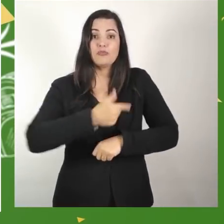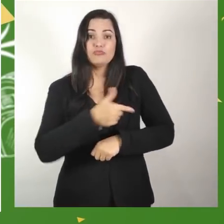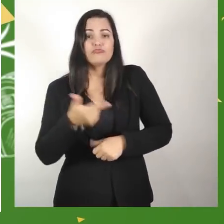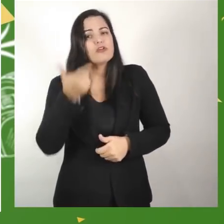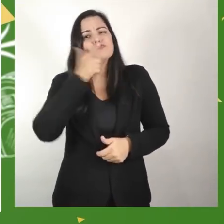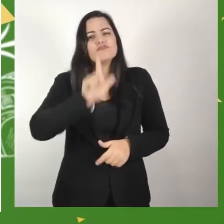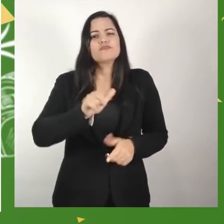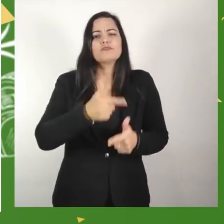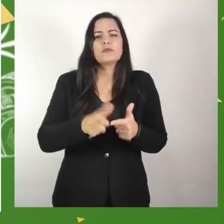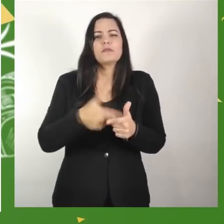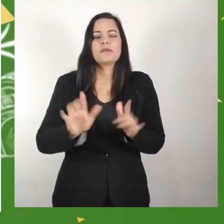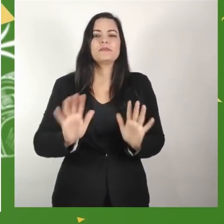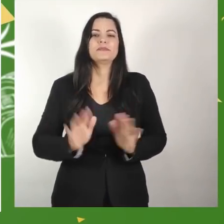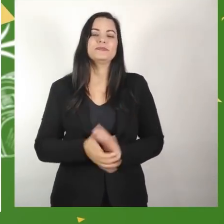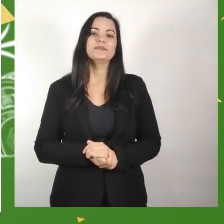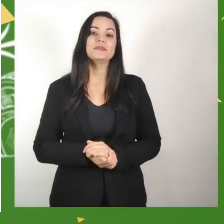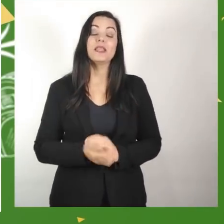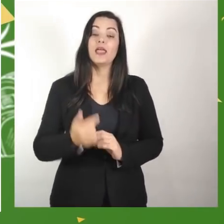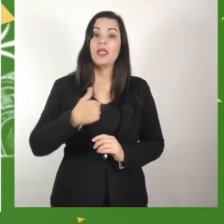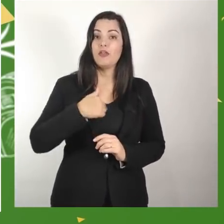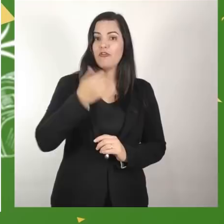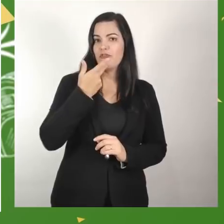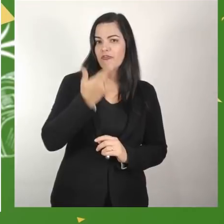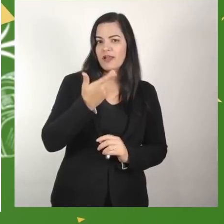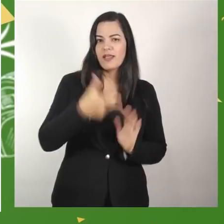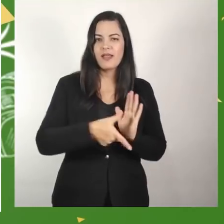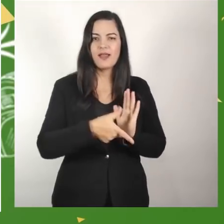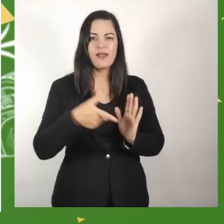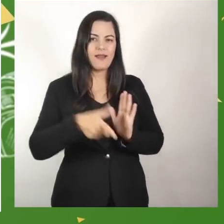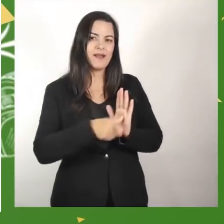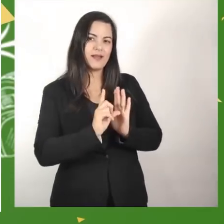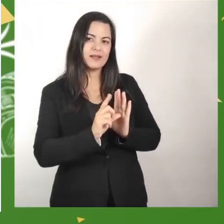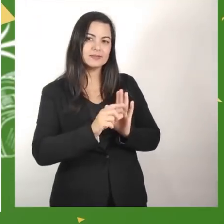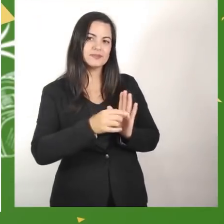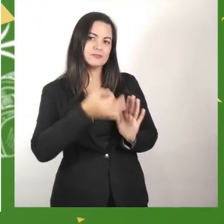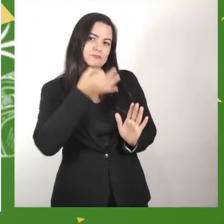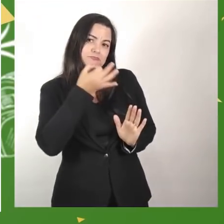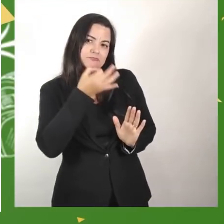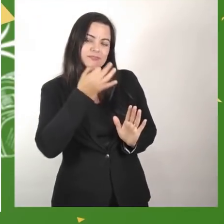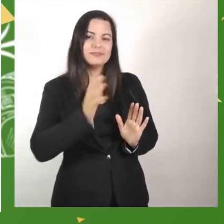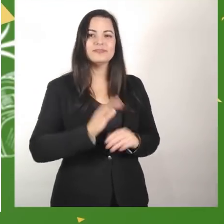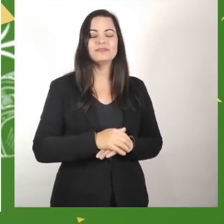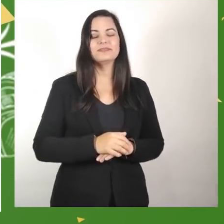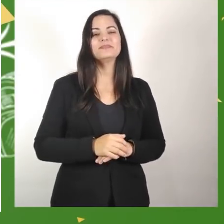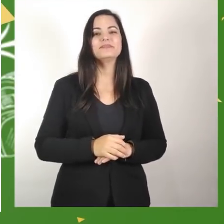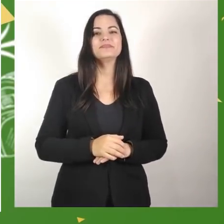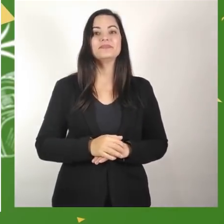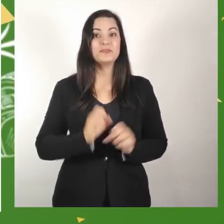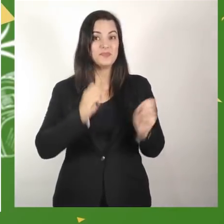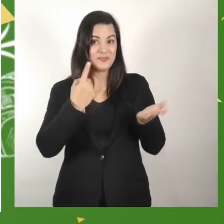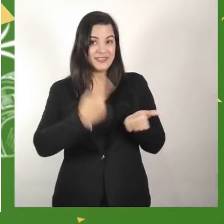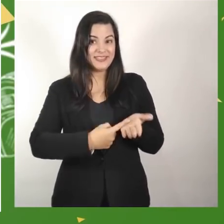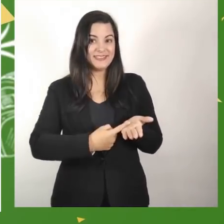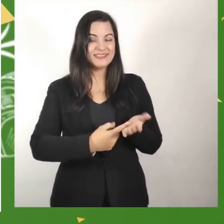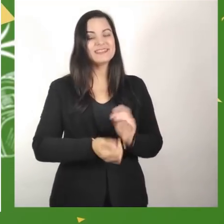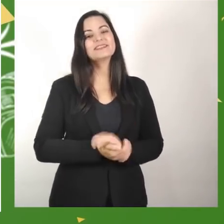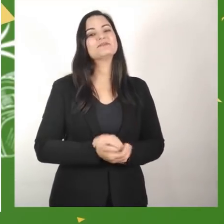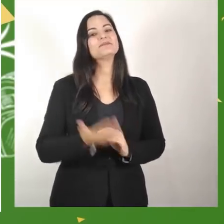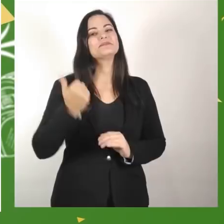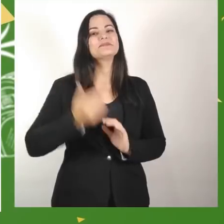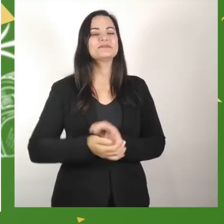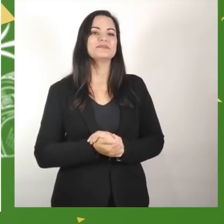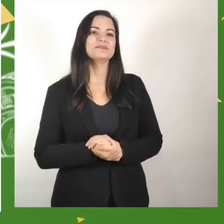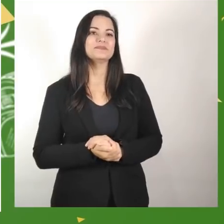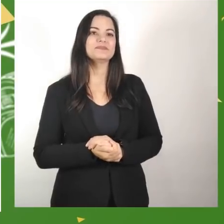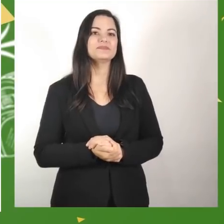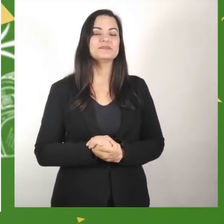se não der tempo, faz do jeitinho que a Pro sugeriu ou da forma que vocês conseguirem fazer. Combinado?